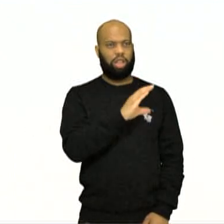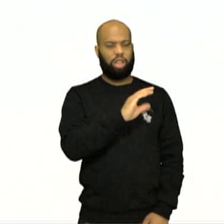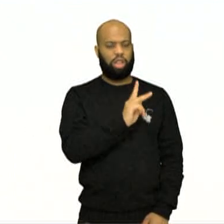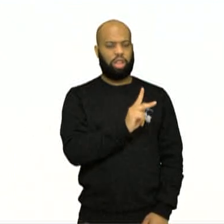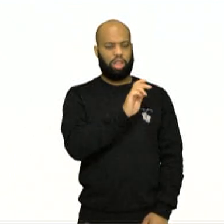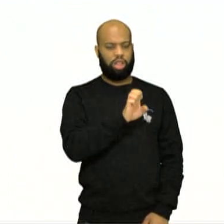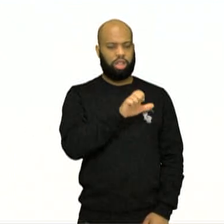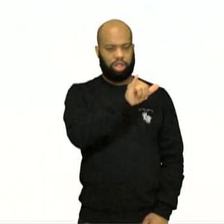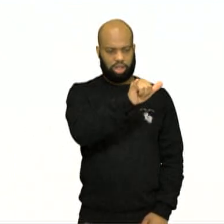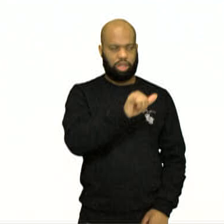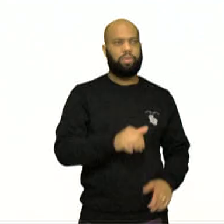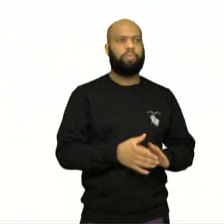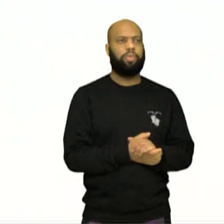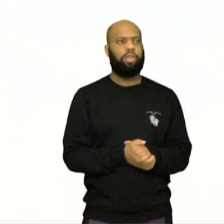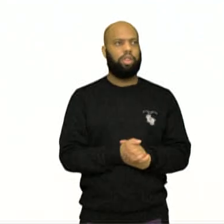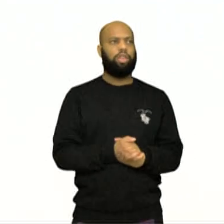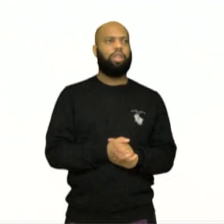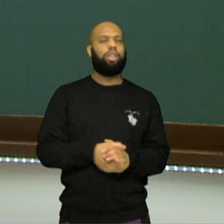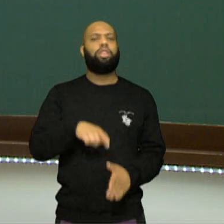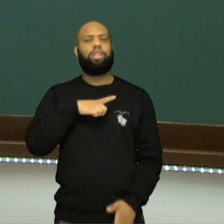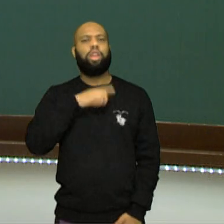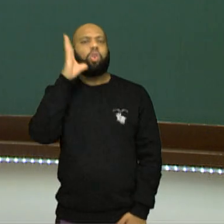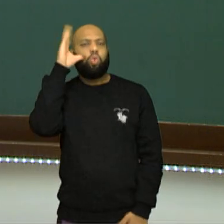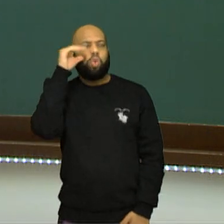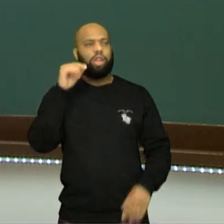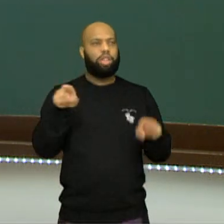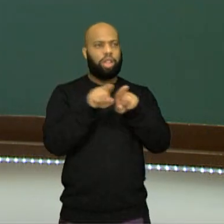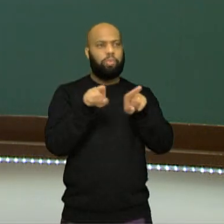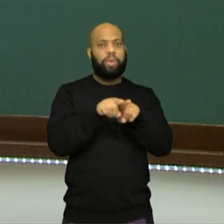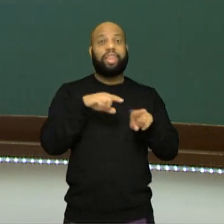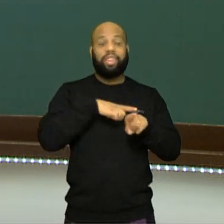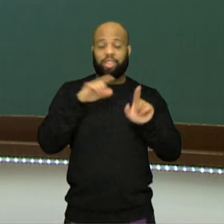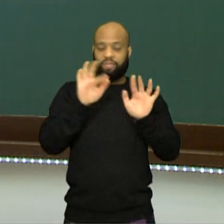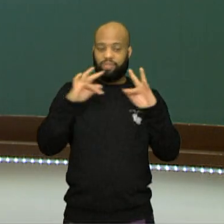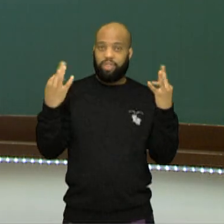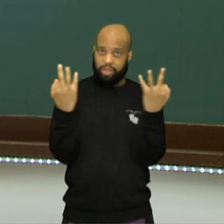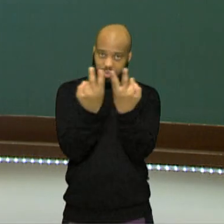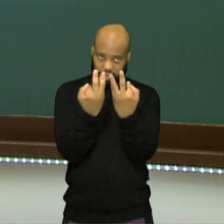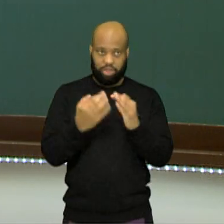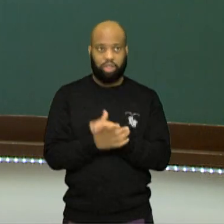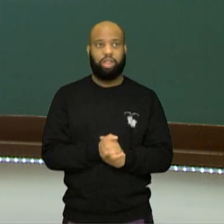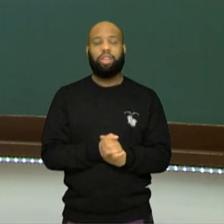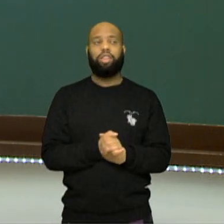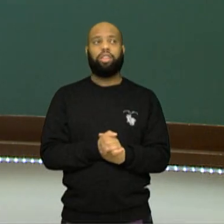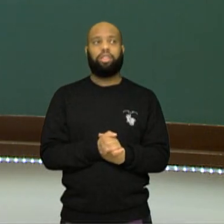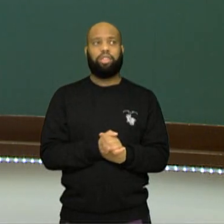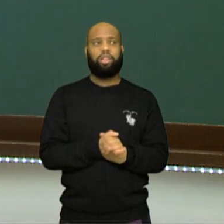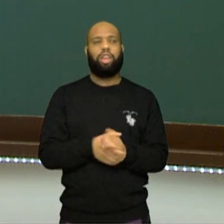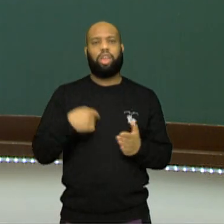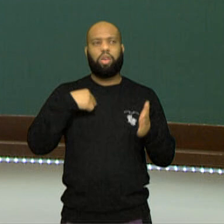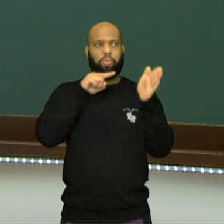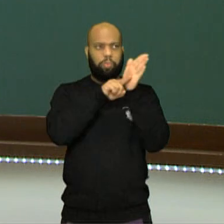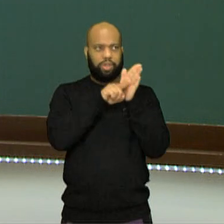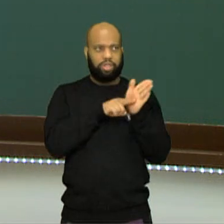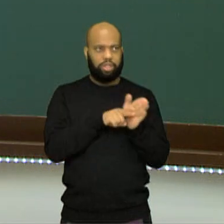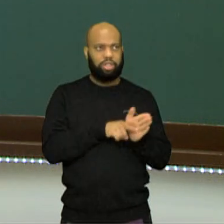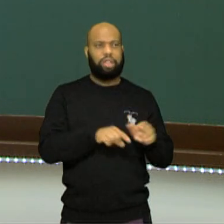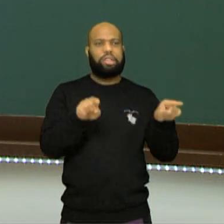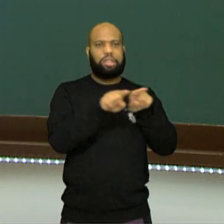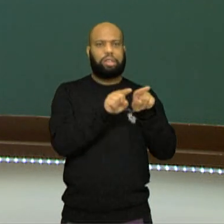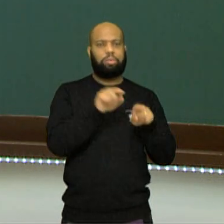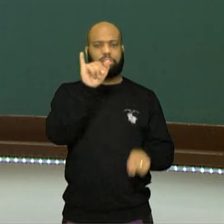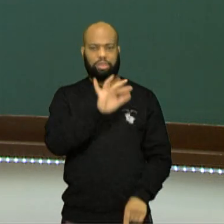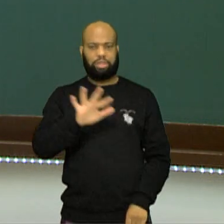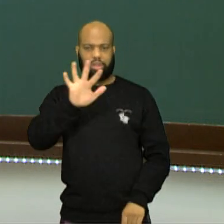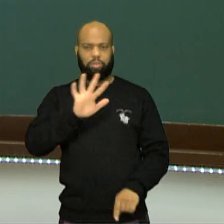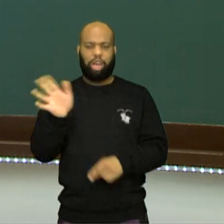né? E tem uma curiosidade aqui, que muitas famílias... isso daqui eu até pesquisei algumas imagens